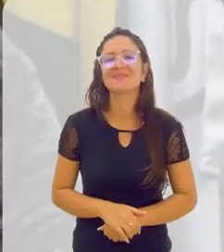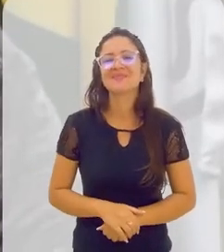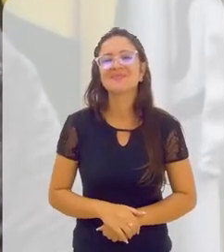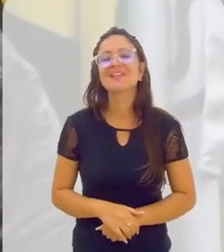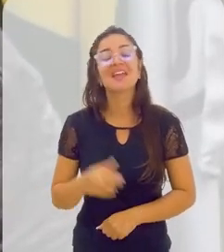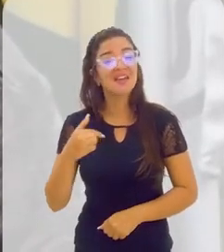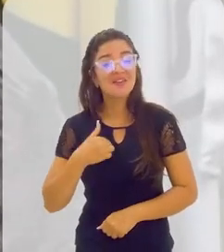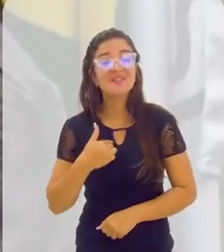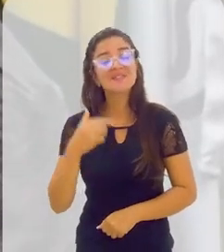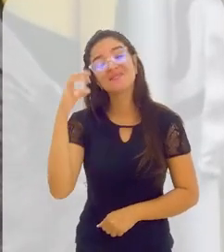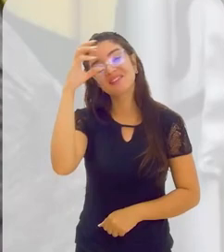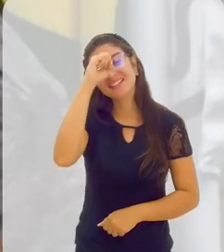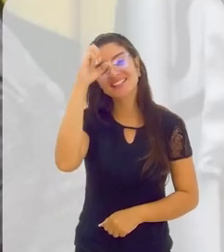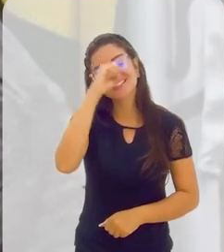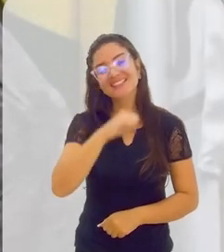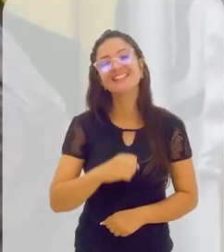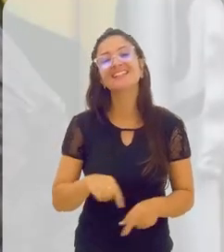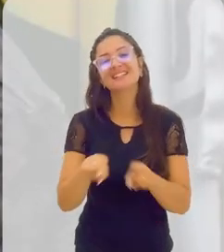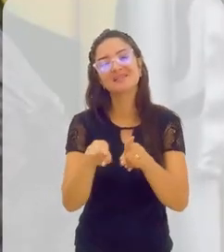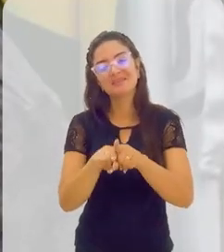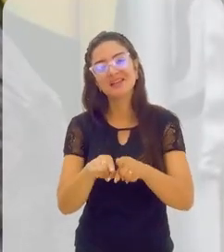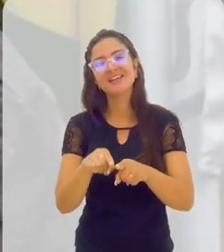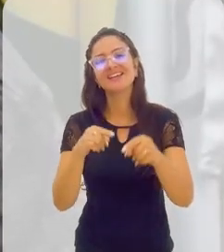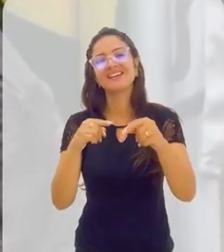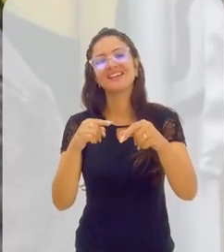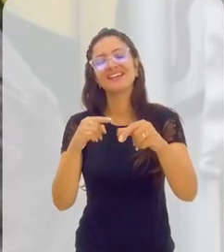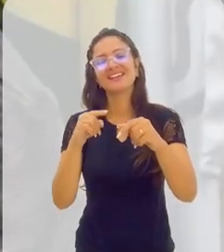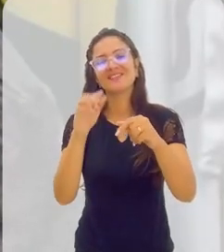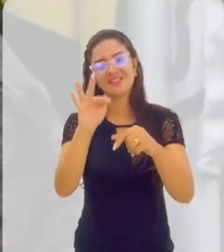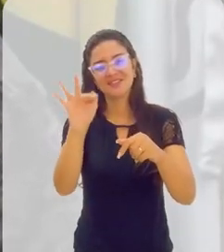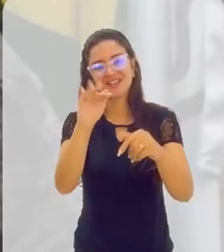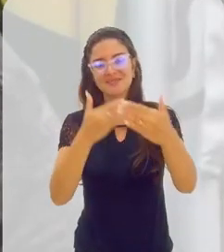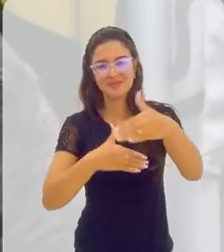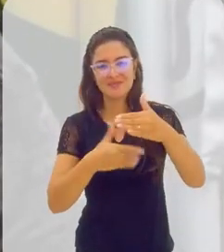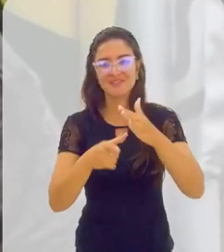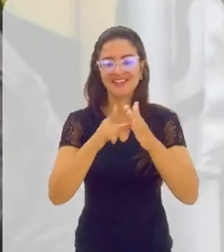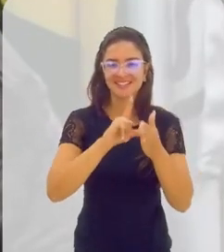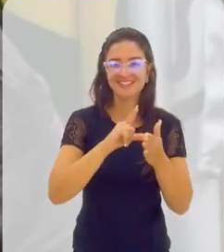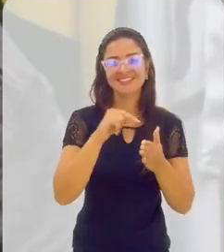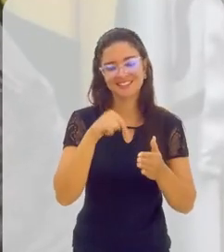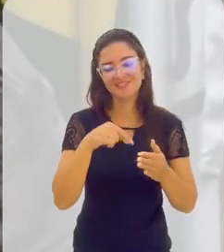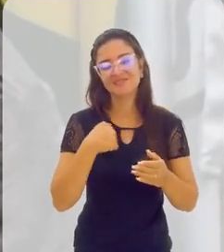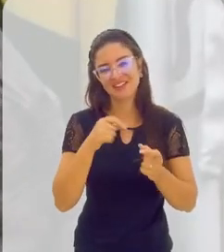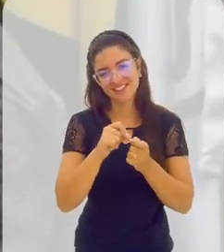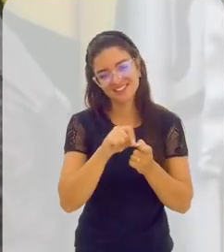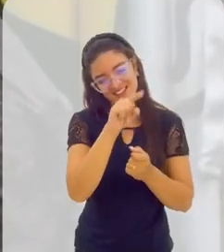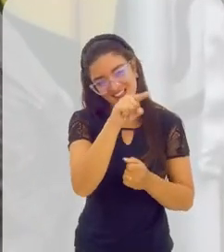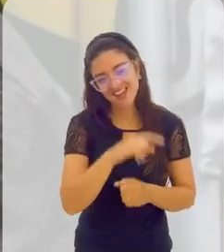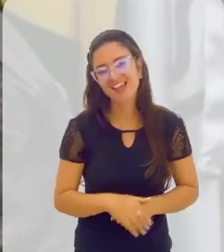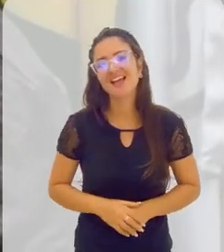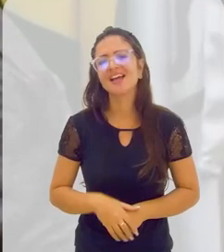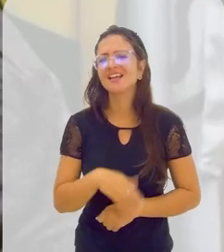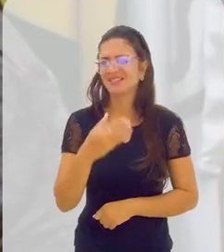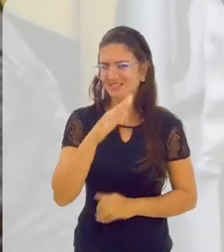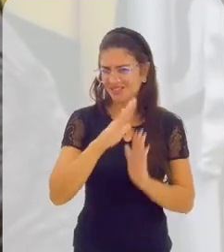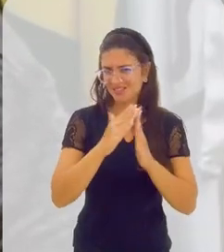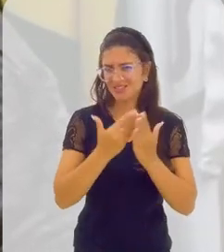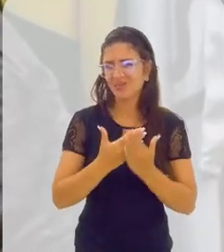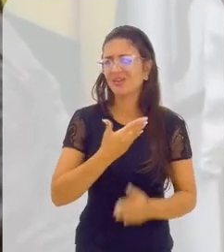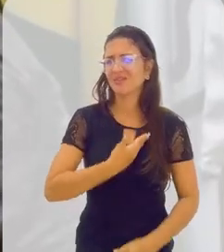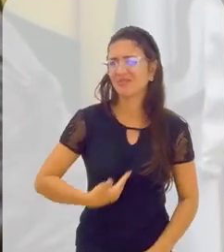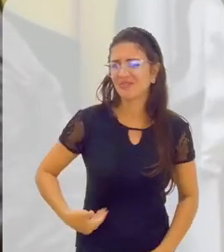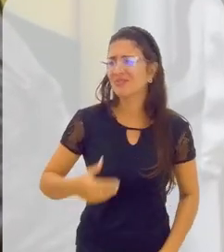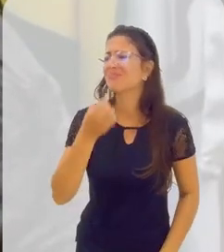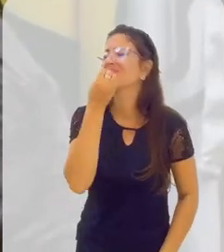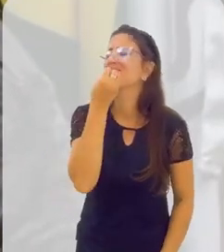Fizeram no vestibular e quase a minha toda veio de escola pública só que era boa escola pública na época não vou dizer que não era